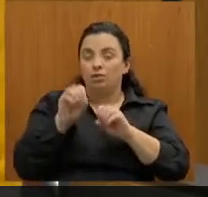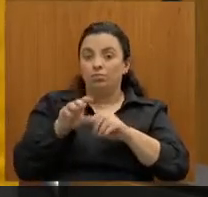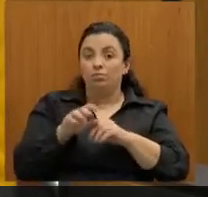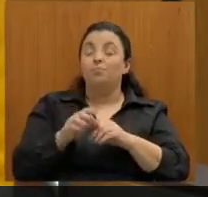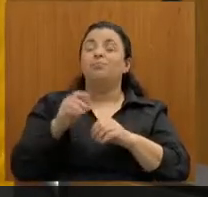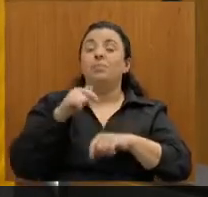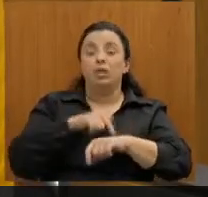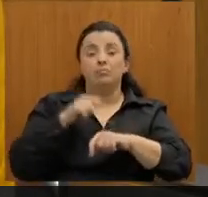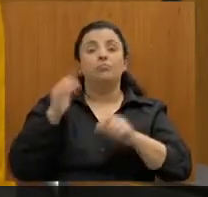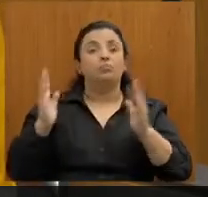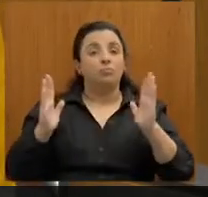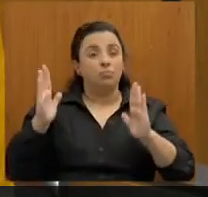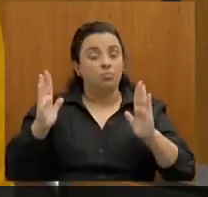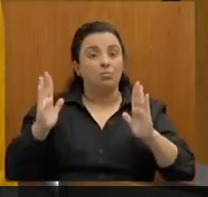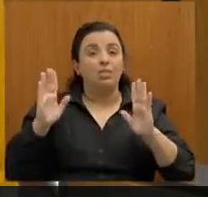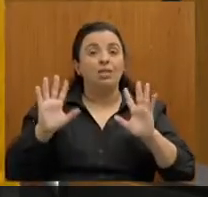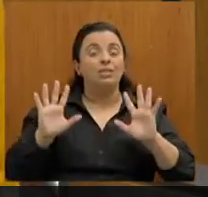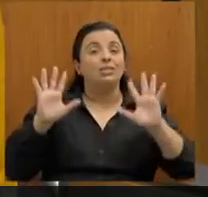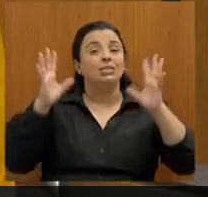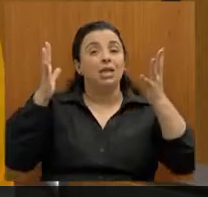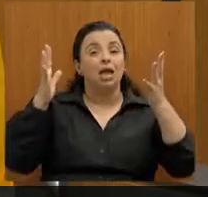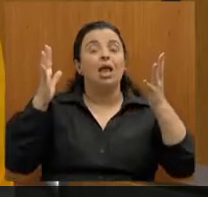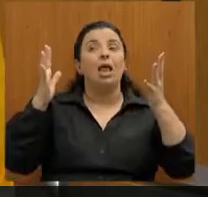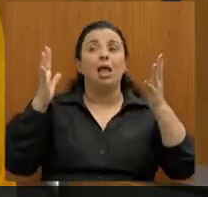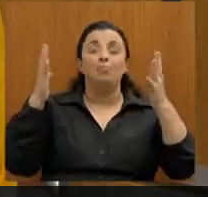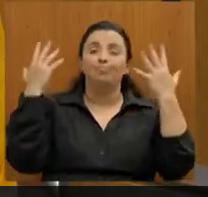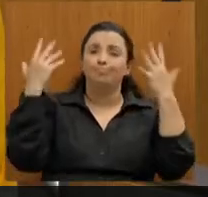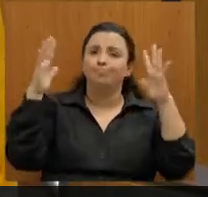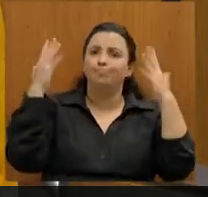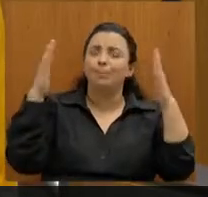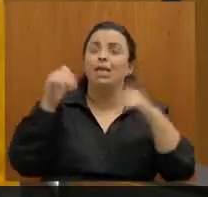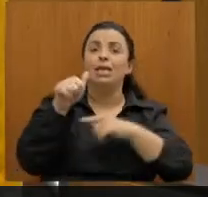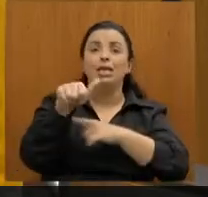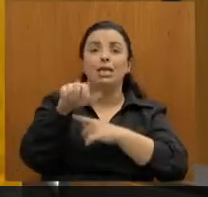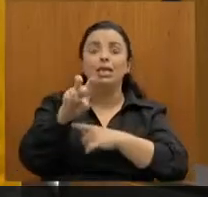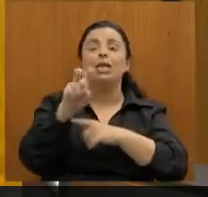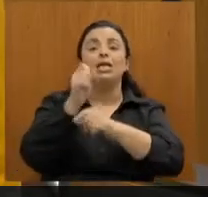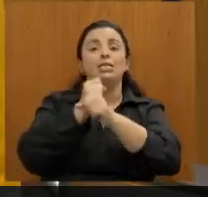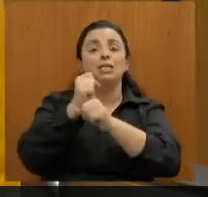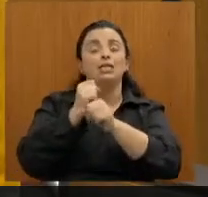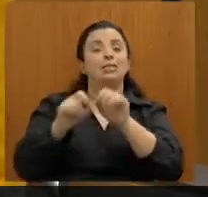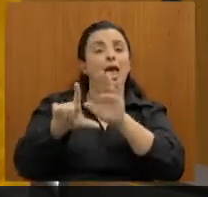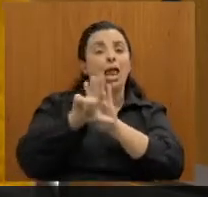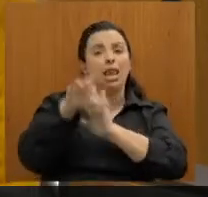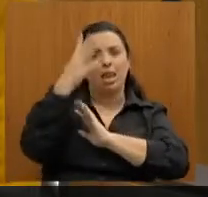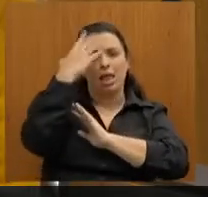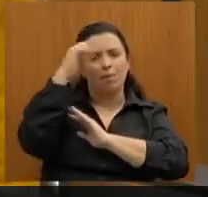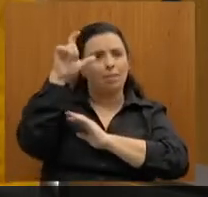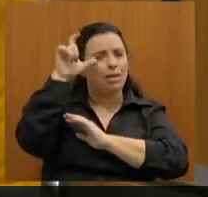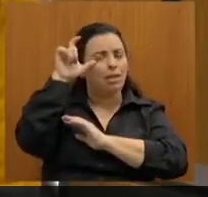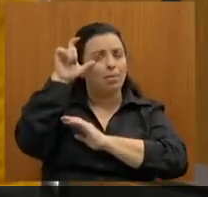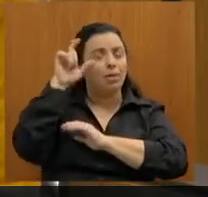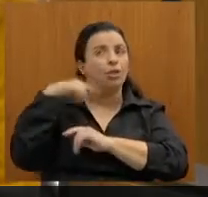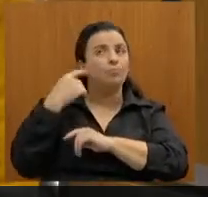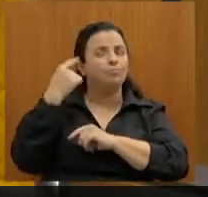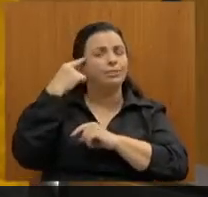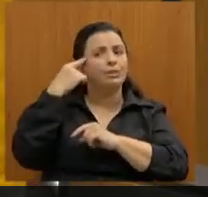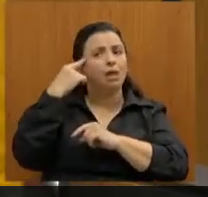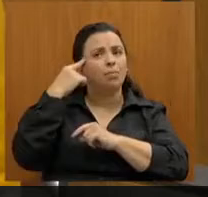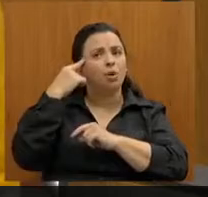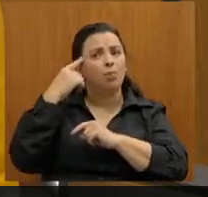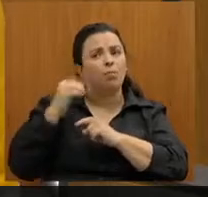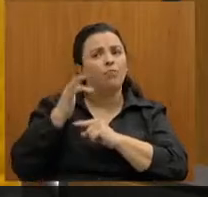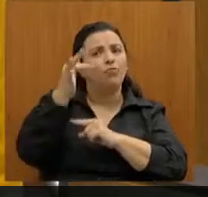legislação como é a Lei Maria da Penha é hora de nosso pensarmos é o que fazer para o próximo período